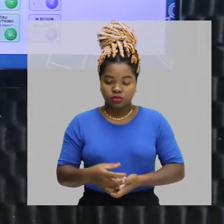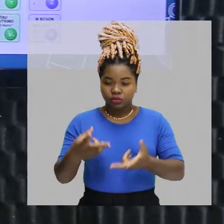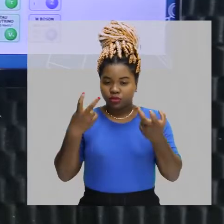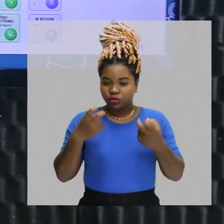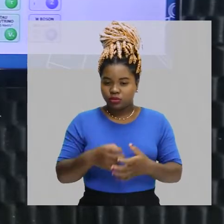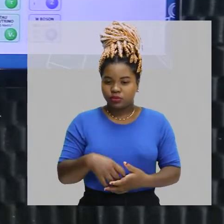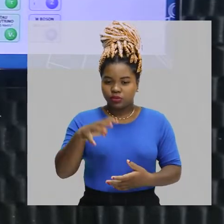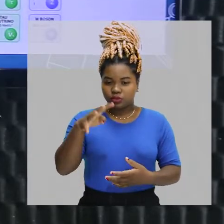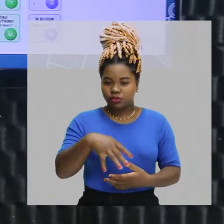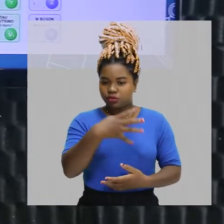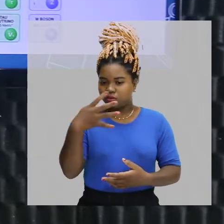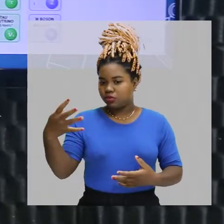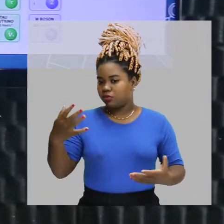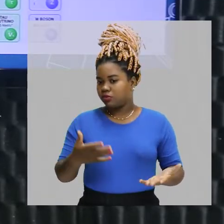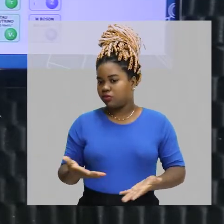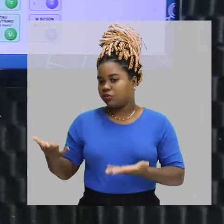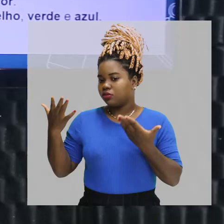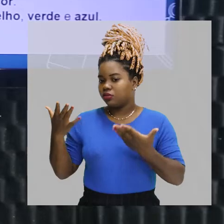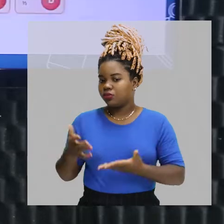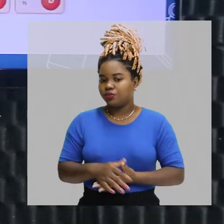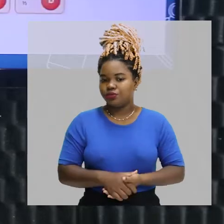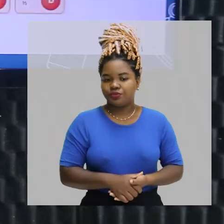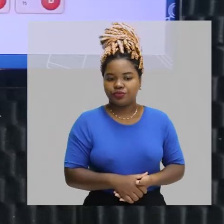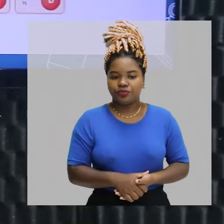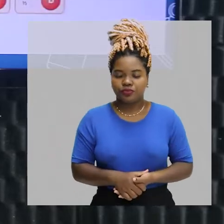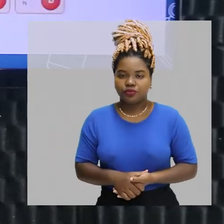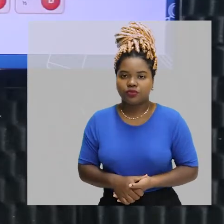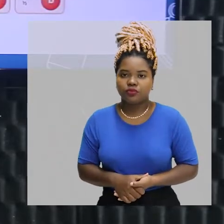lá, né, no modelo padrão.